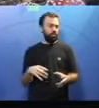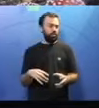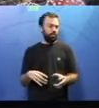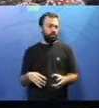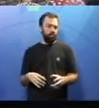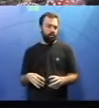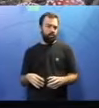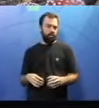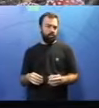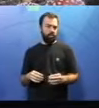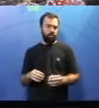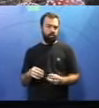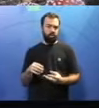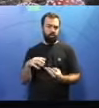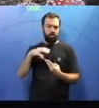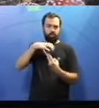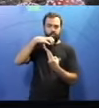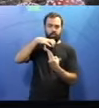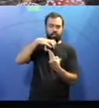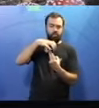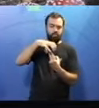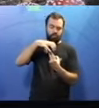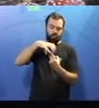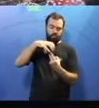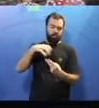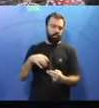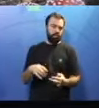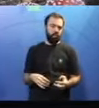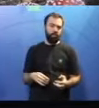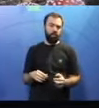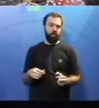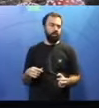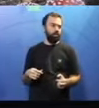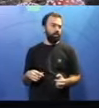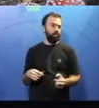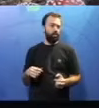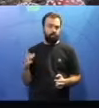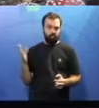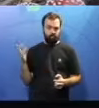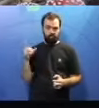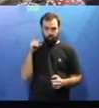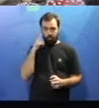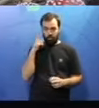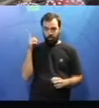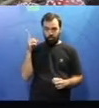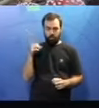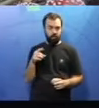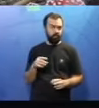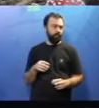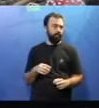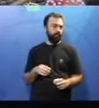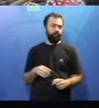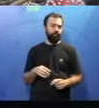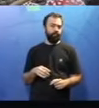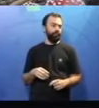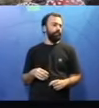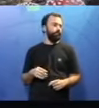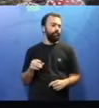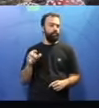exemplo, os cogumelos. Esse cogumelo aqui ele é comestível, o champignon. Bolor na